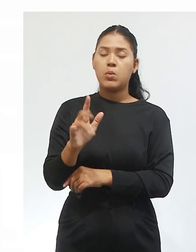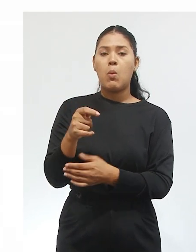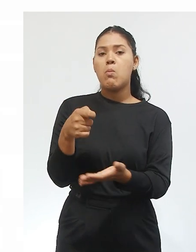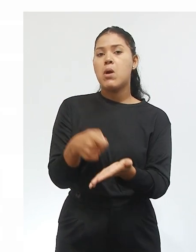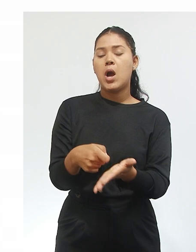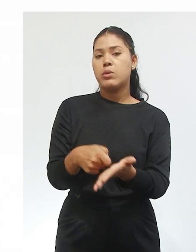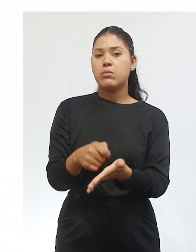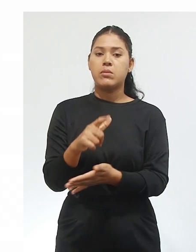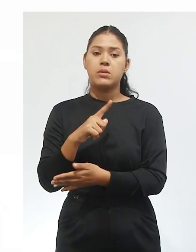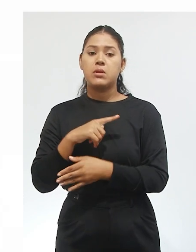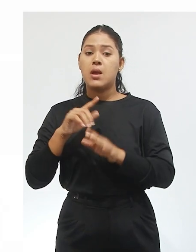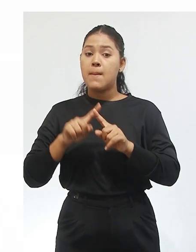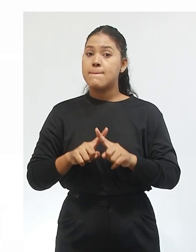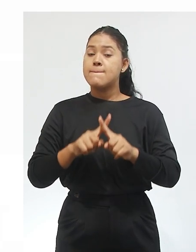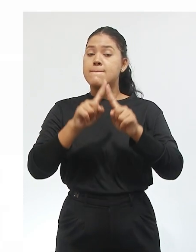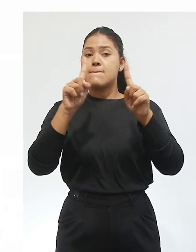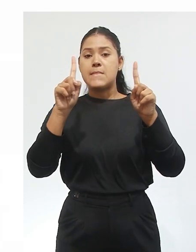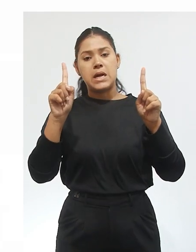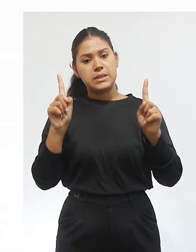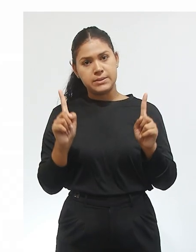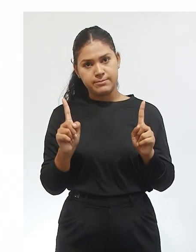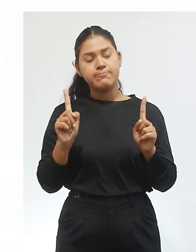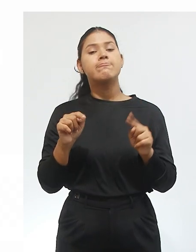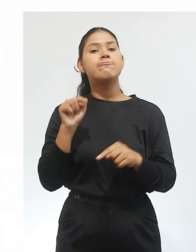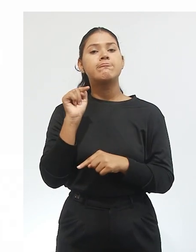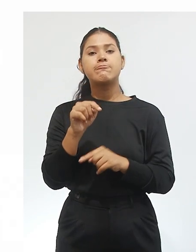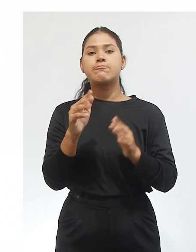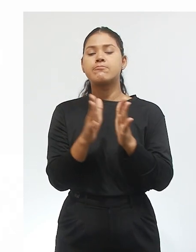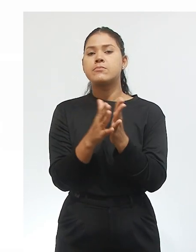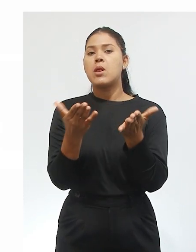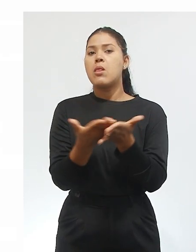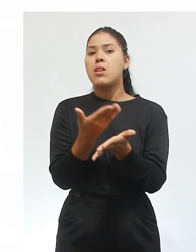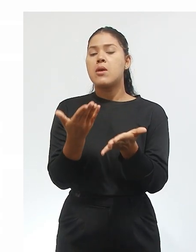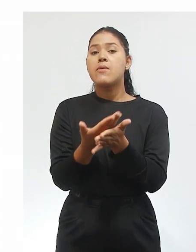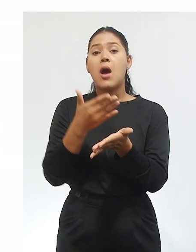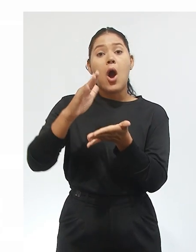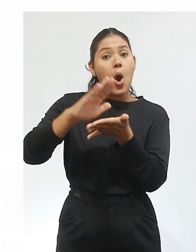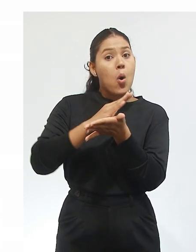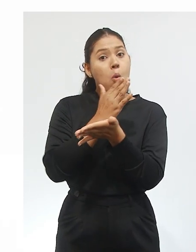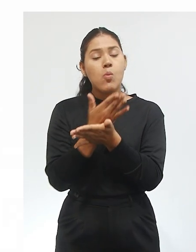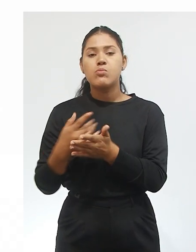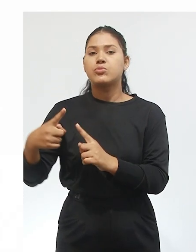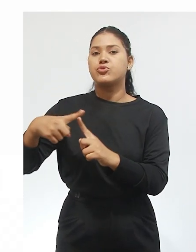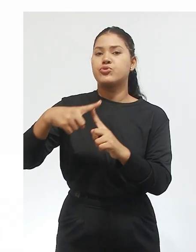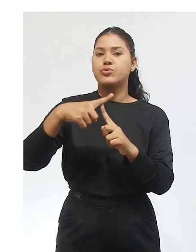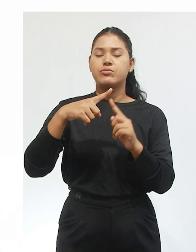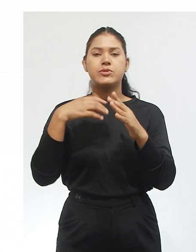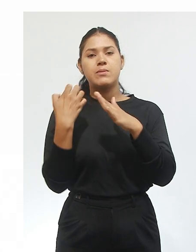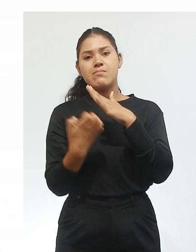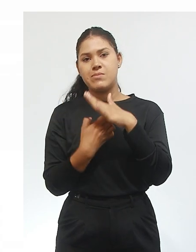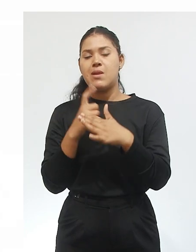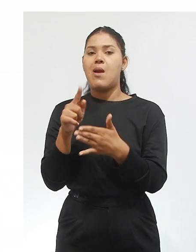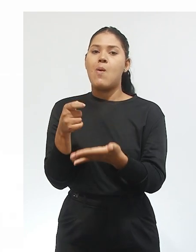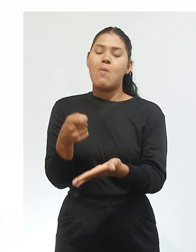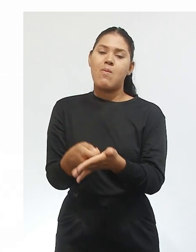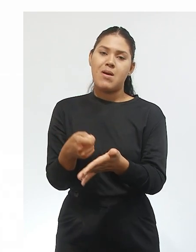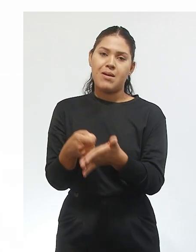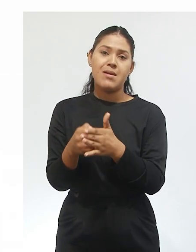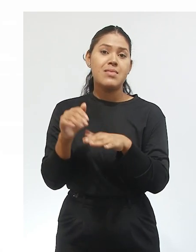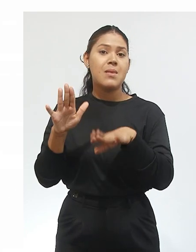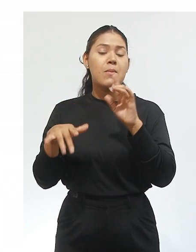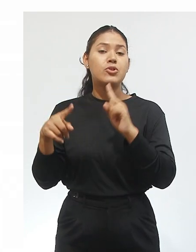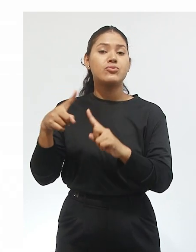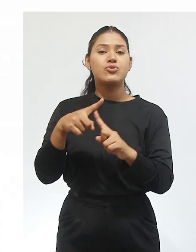livro Razão, mas ele tem, para alguns tipos de empresas, eles são obrigatórios.